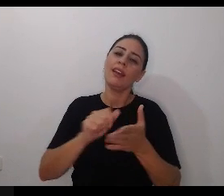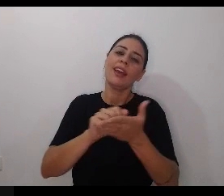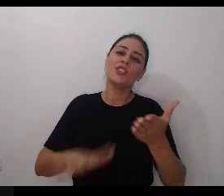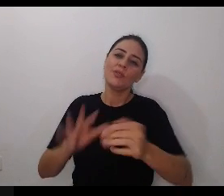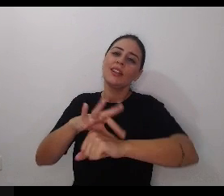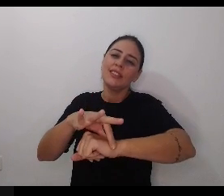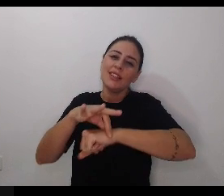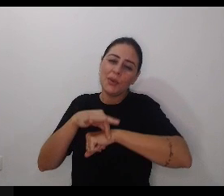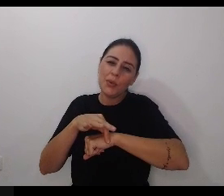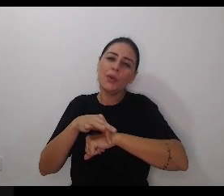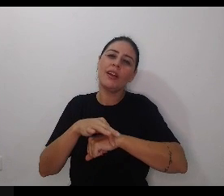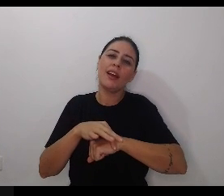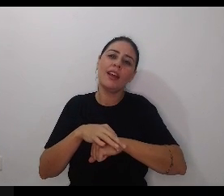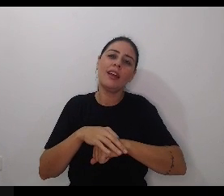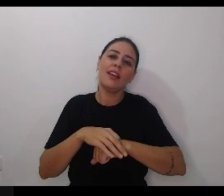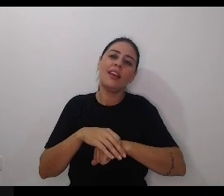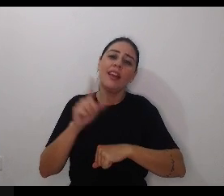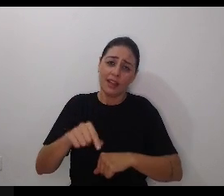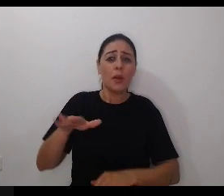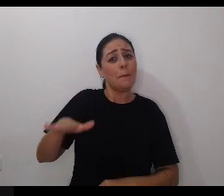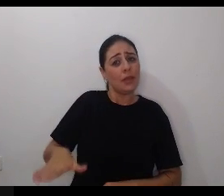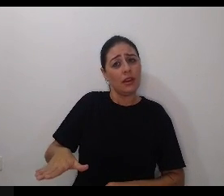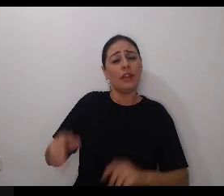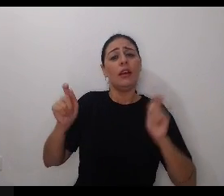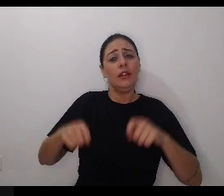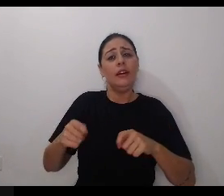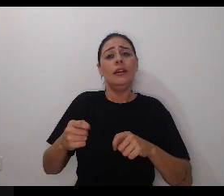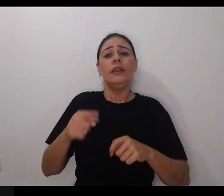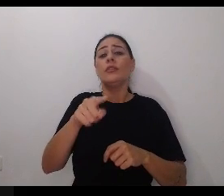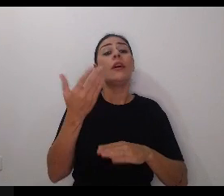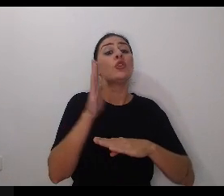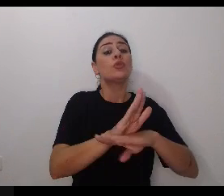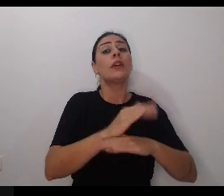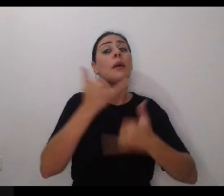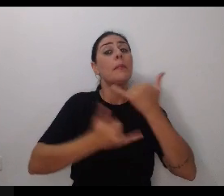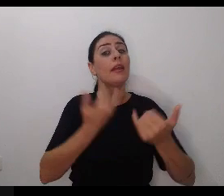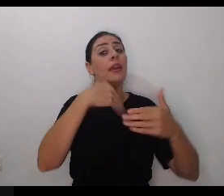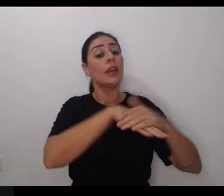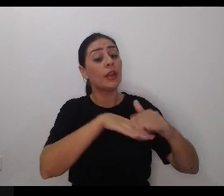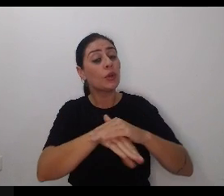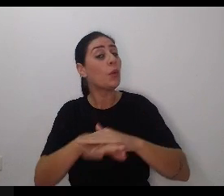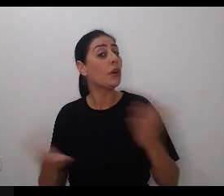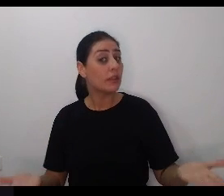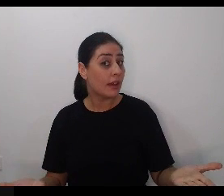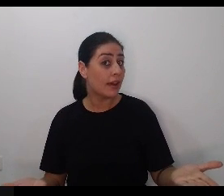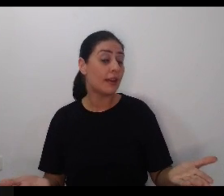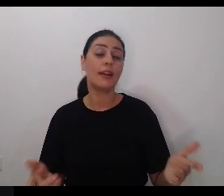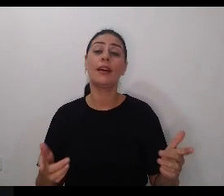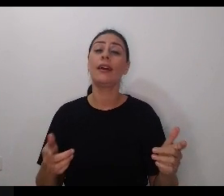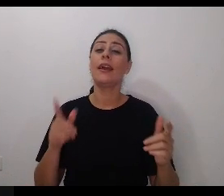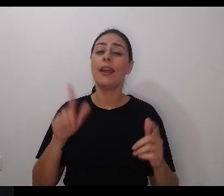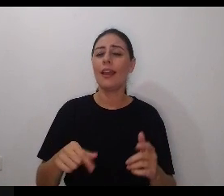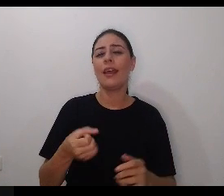já consegue fazer sem um risco, né? Então, atividades seguras para ela, mas já desde pequenininha elas